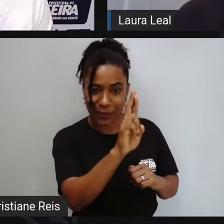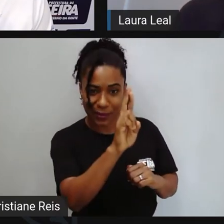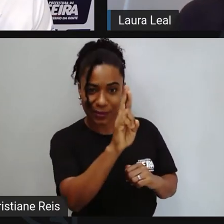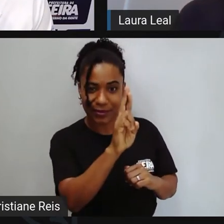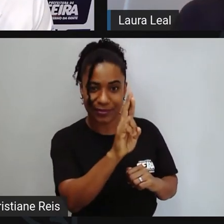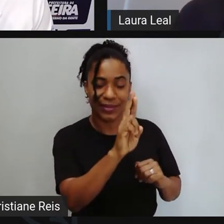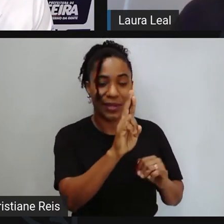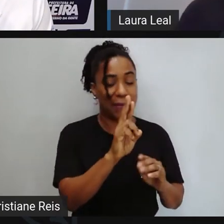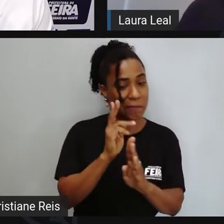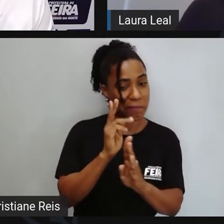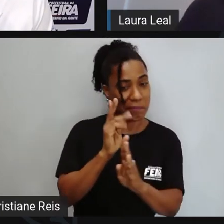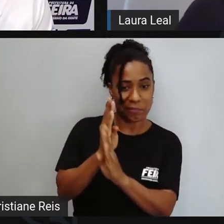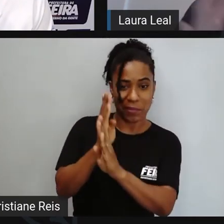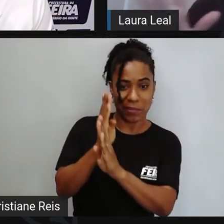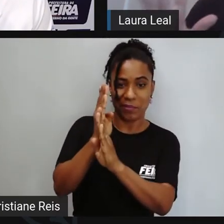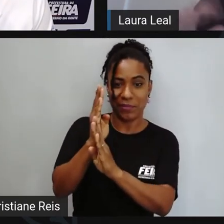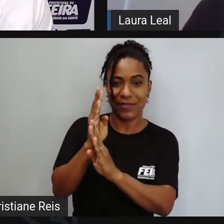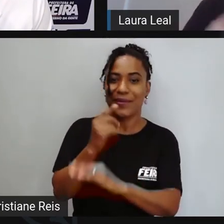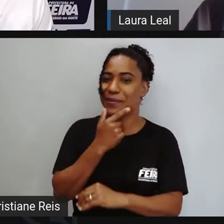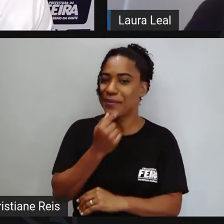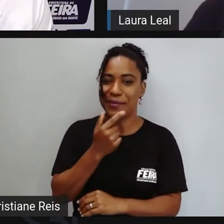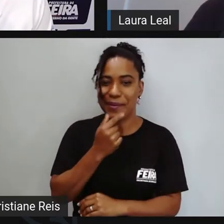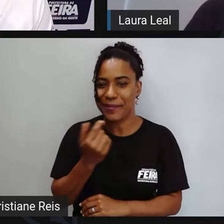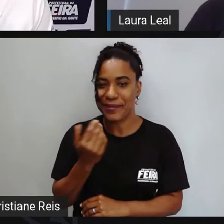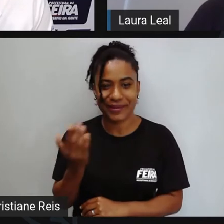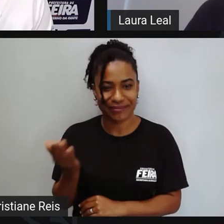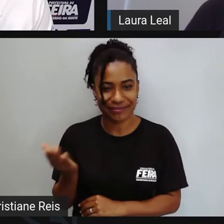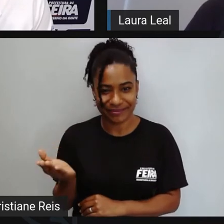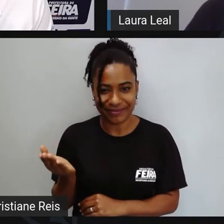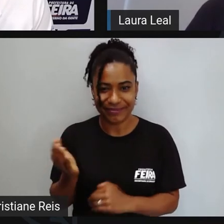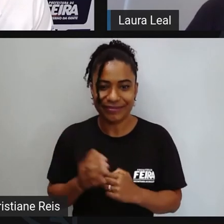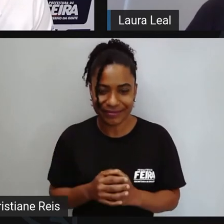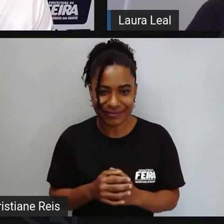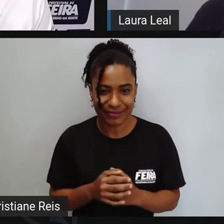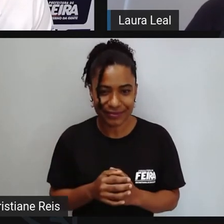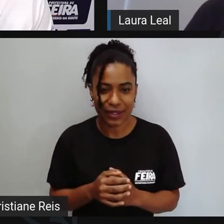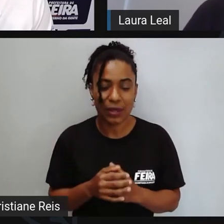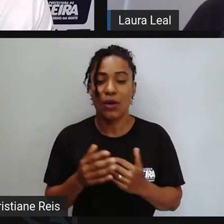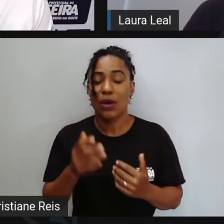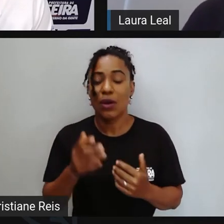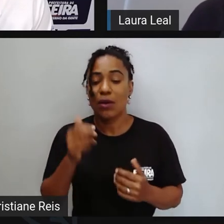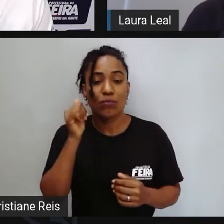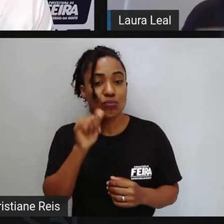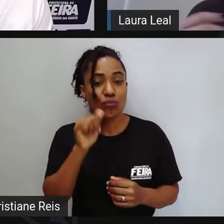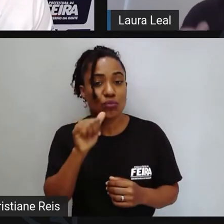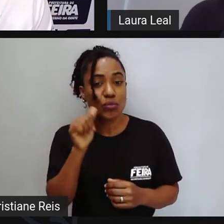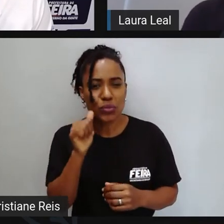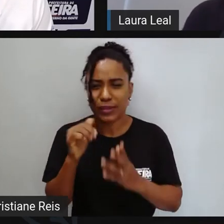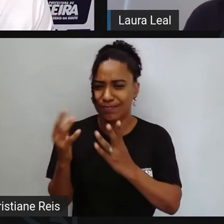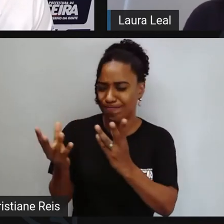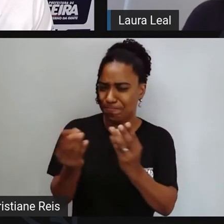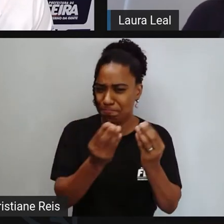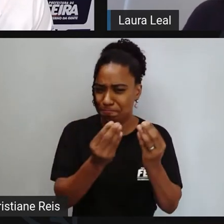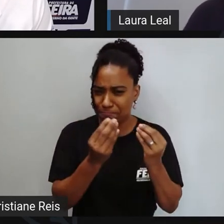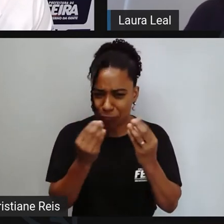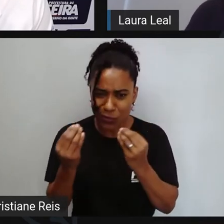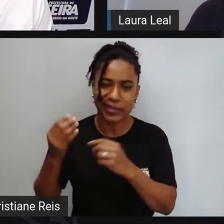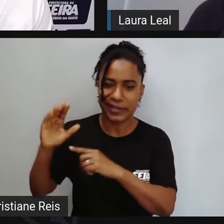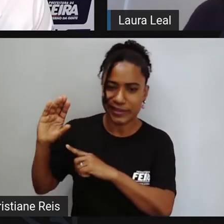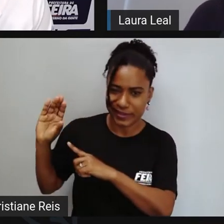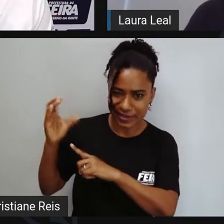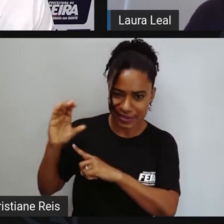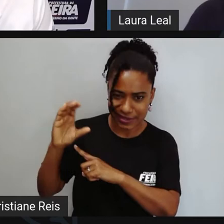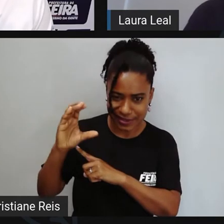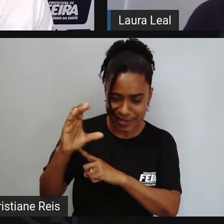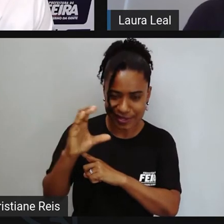universo masculino. Então, é por isso que, por mais que hoje a gente tenha muitas mulheres atuando na ciência, e que mulheres sempre tenham